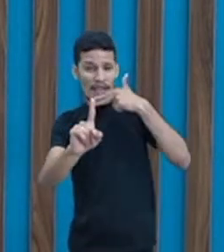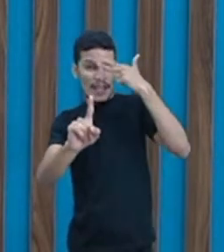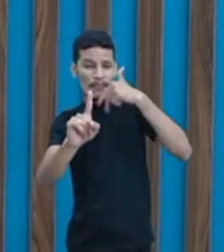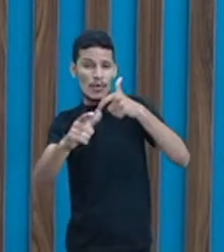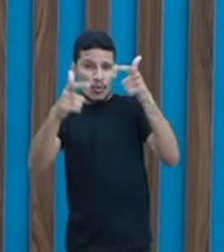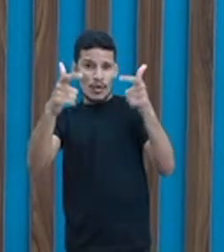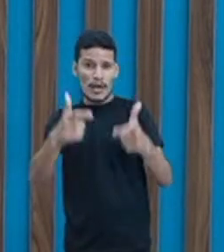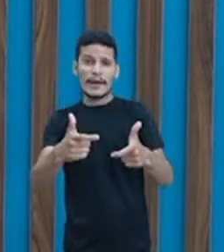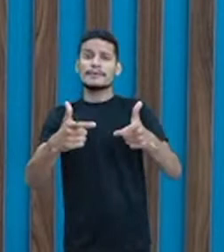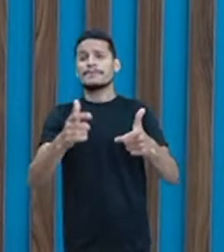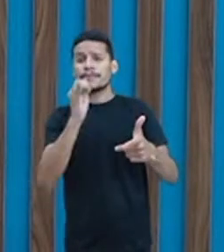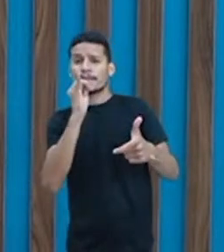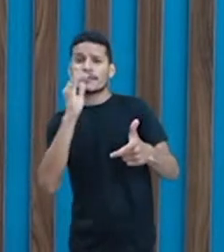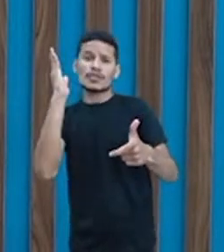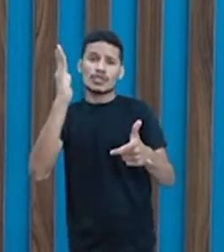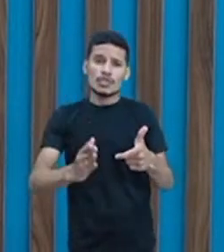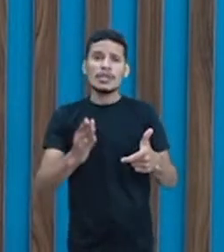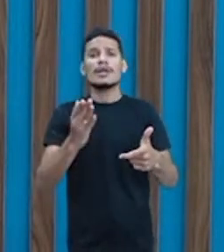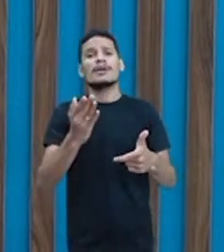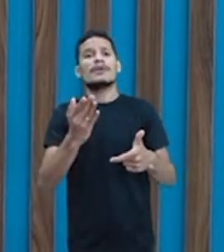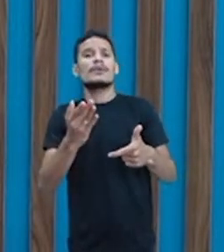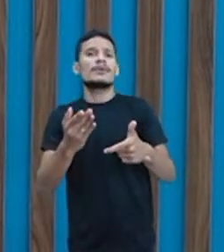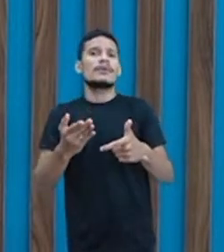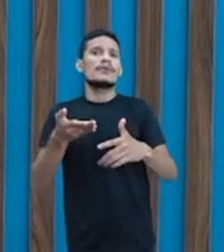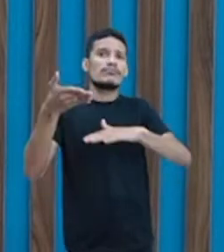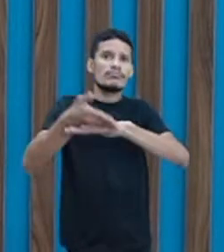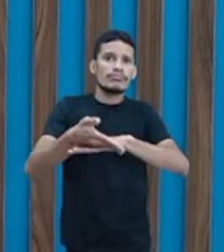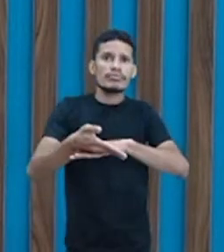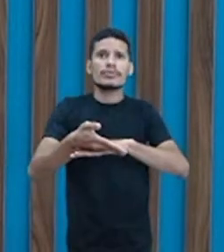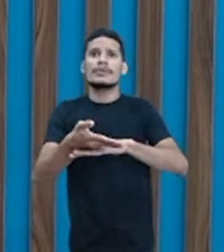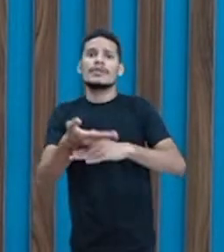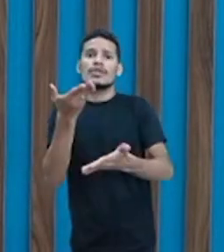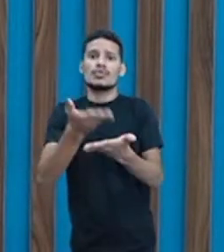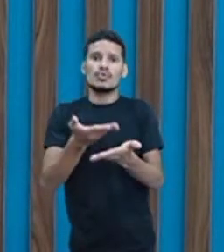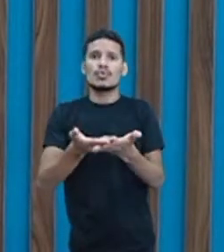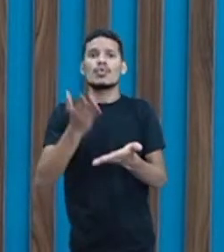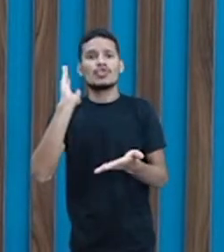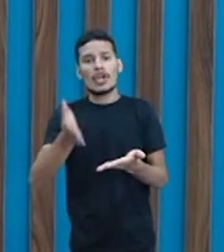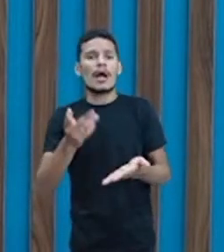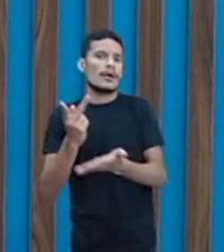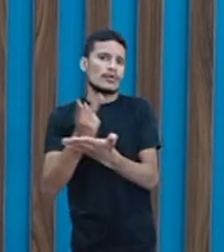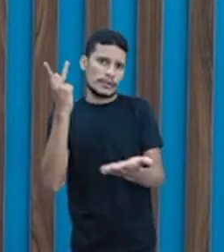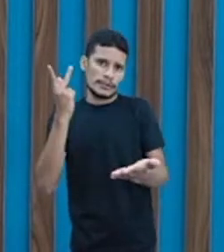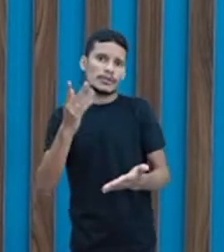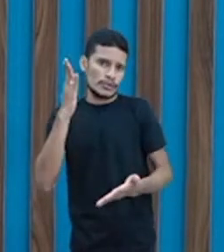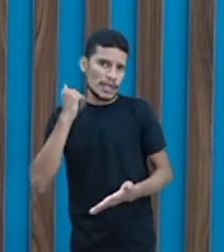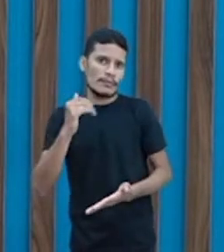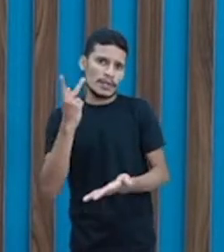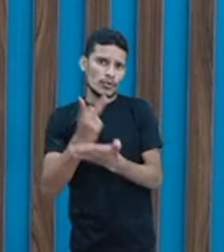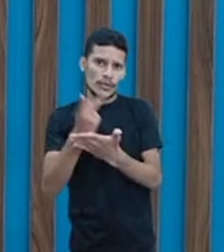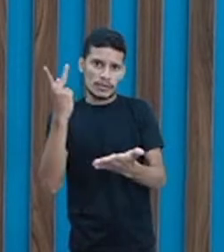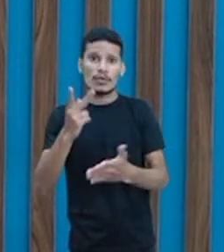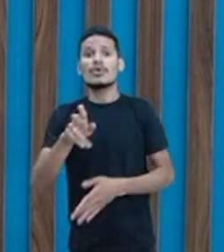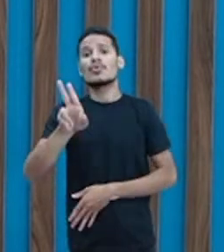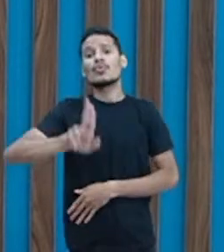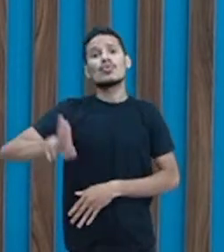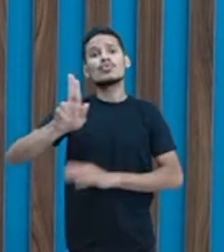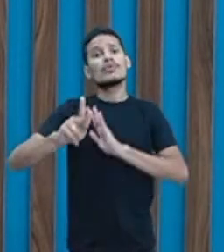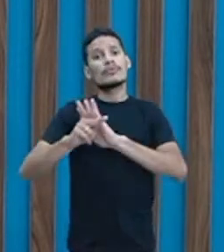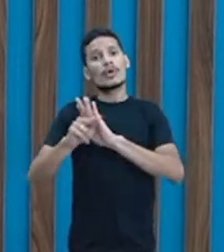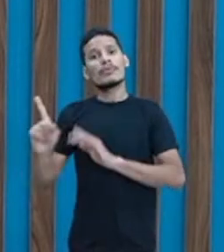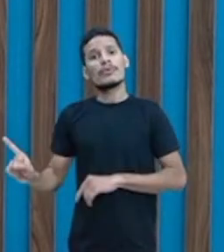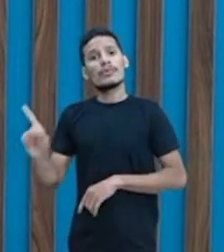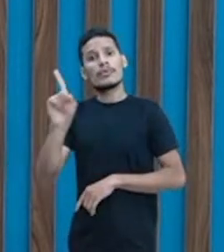lugares que já foram explorados, já foram revisitados. A gente já sabe como aconteceu. Então, consumam a cultura negra